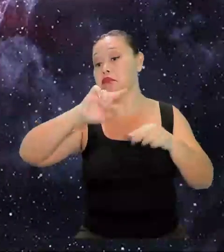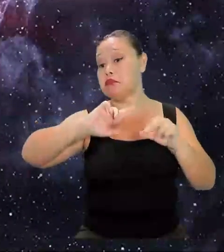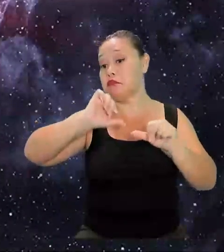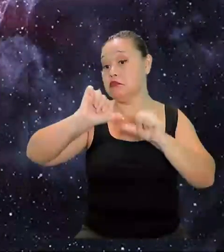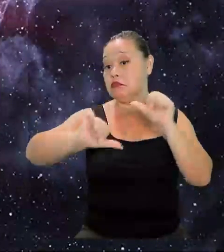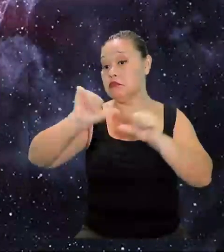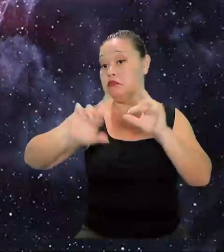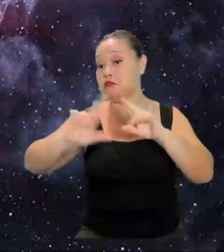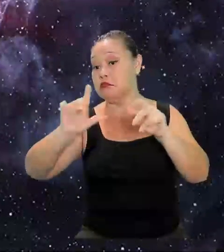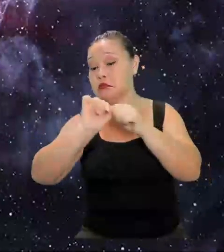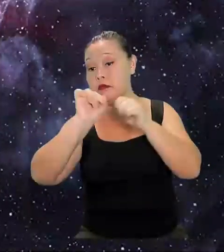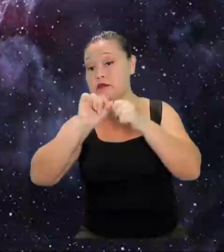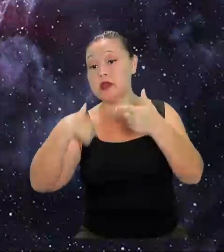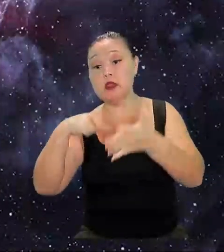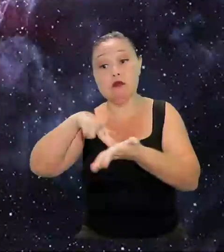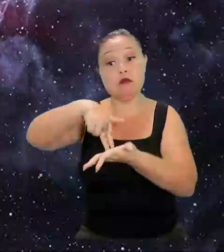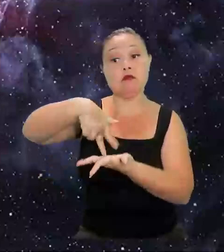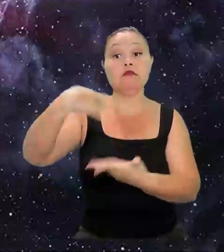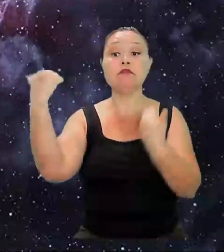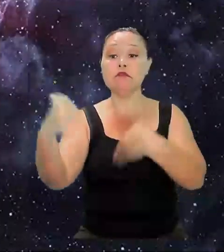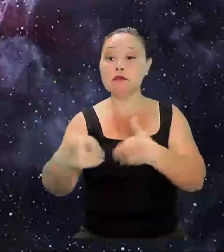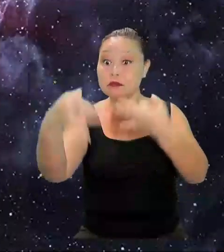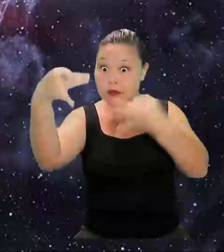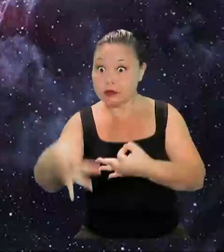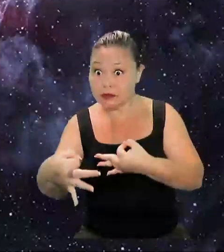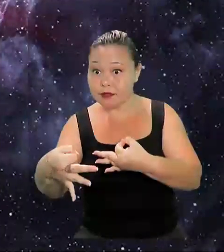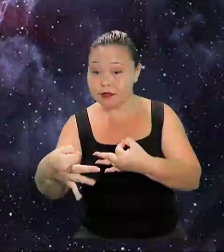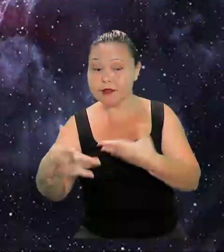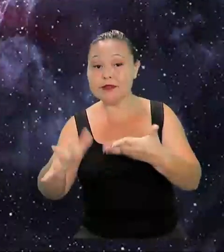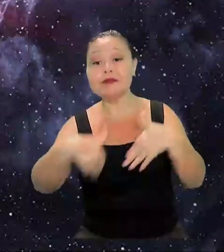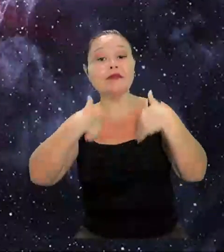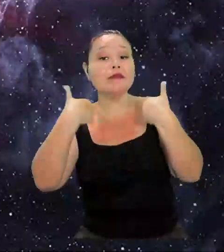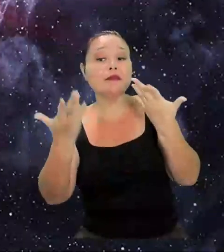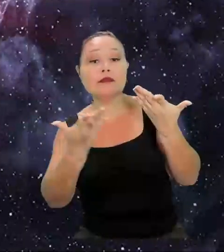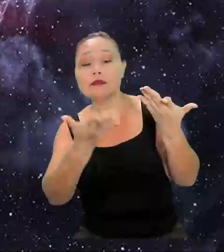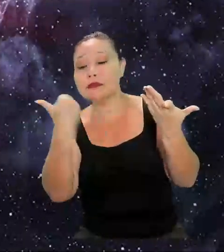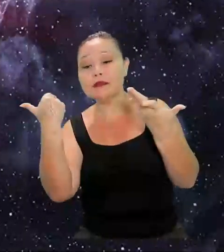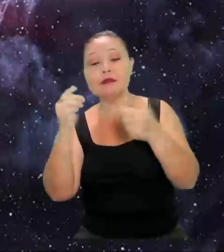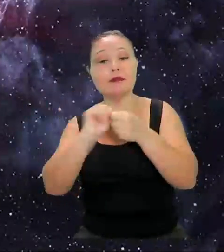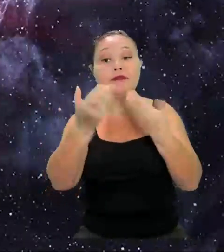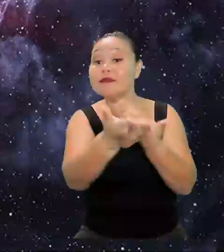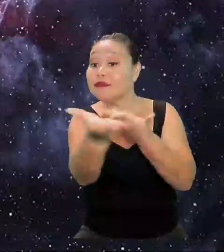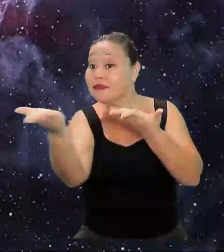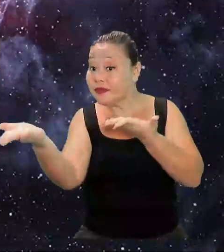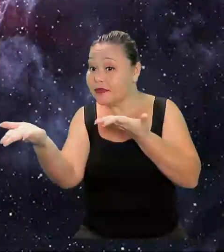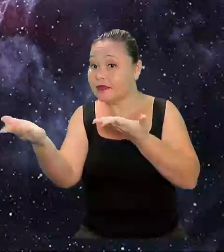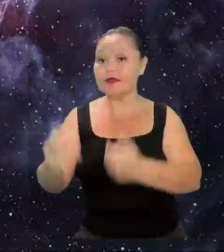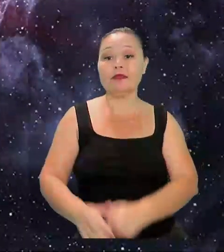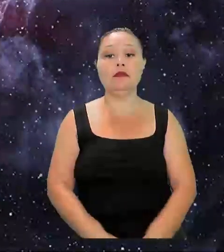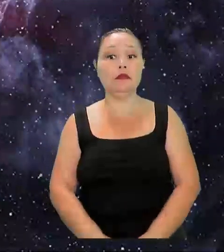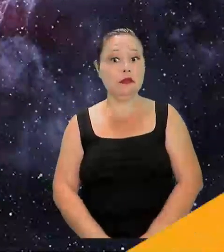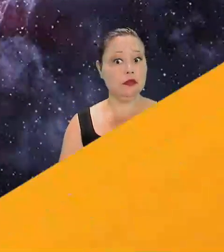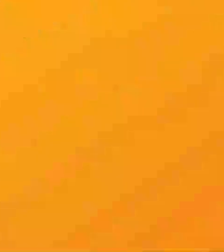gente tem que criar resistência de prova. Verdade. Certinho? Certo. Então, mão na massa, agora é com vocês.